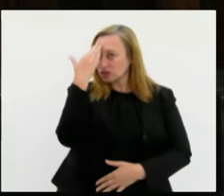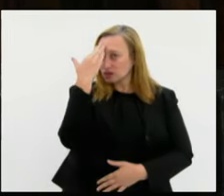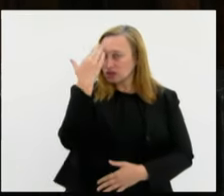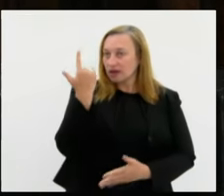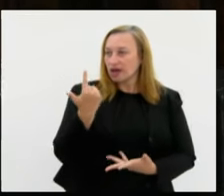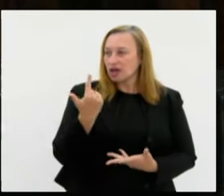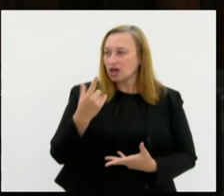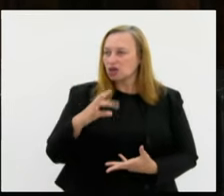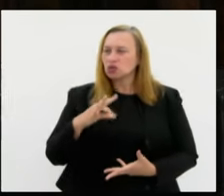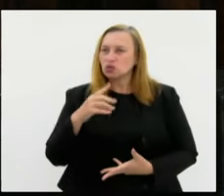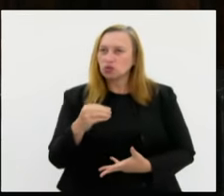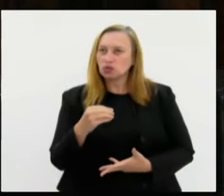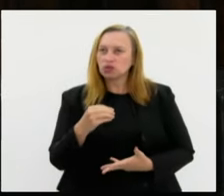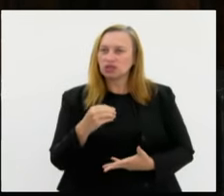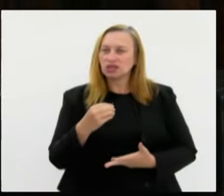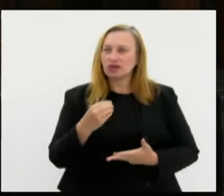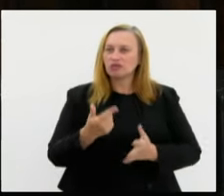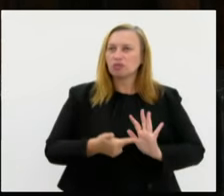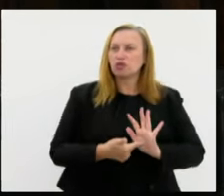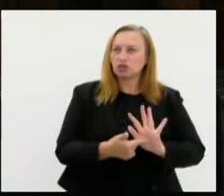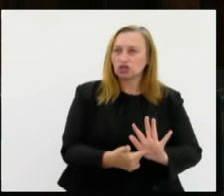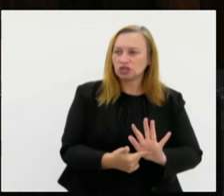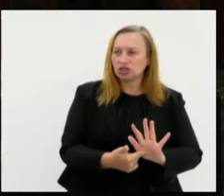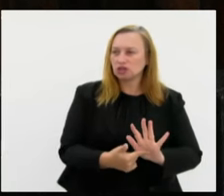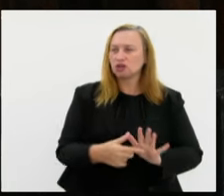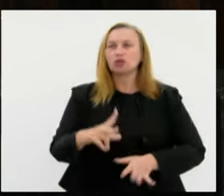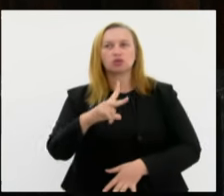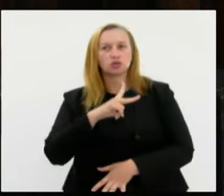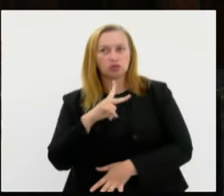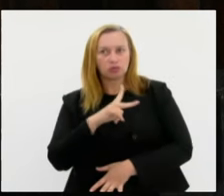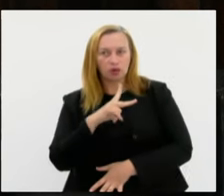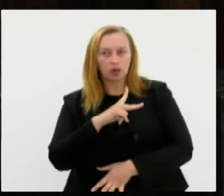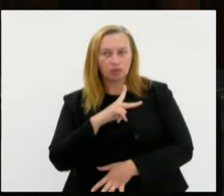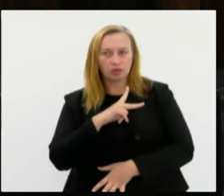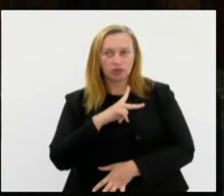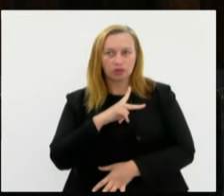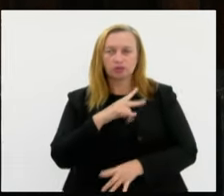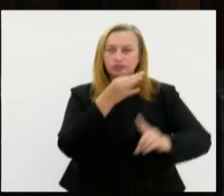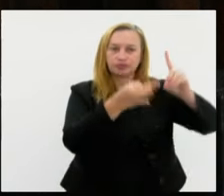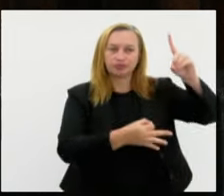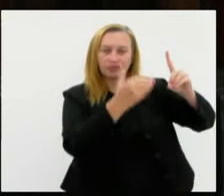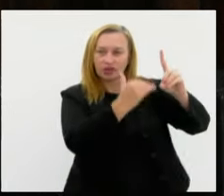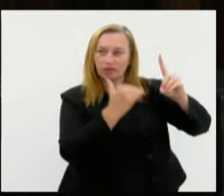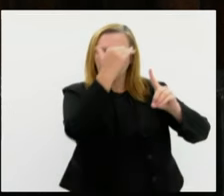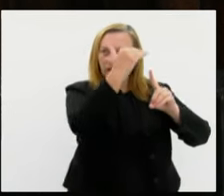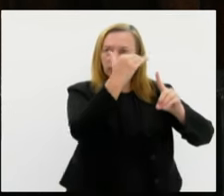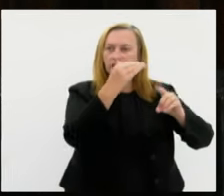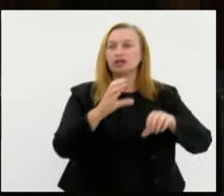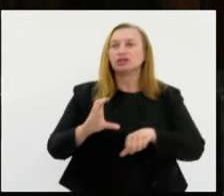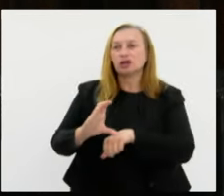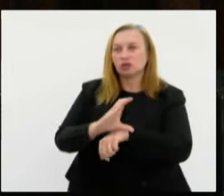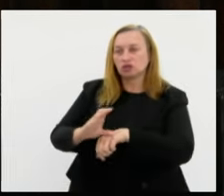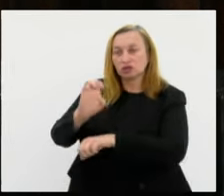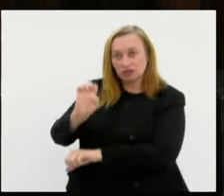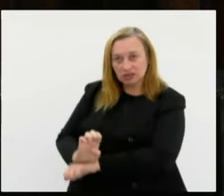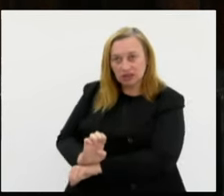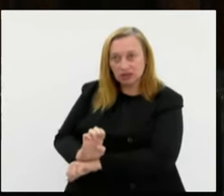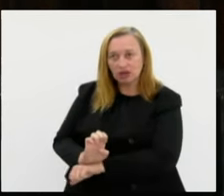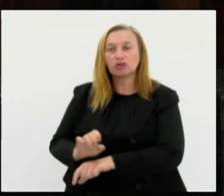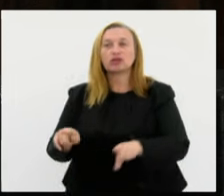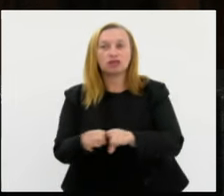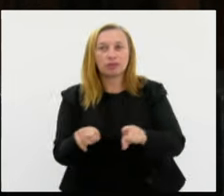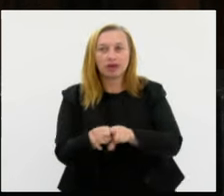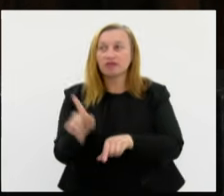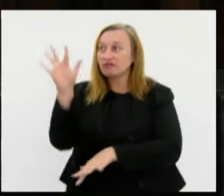disposto, não só na decisão do próprio desembargador, mas também nos exatos termos da Constituição Estadual e da Constituição